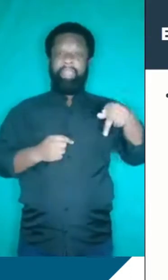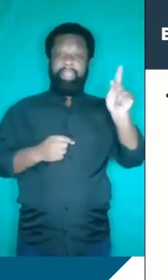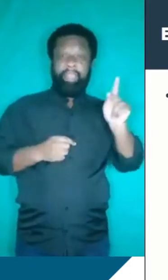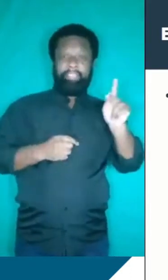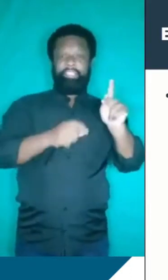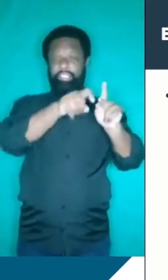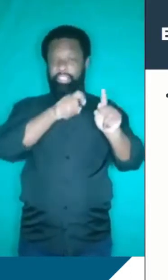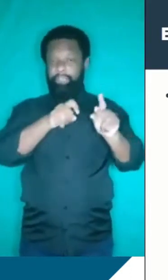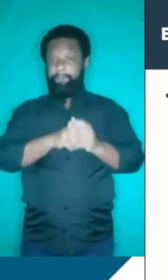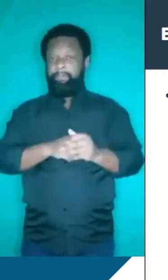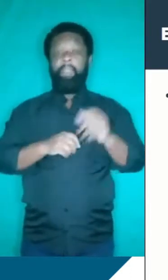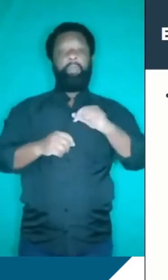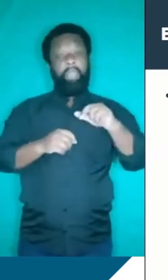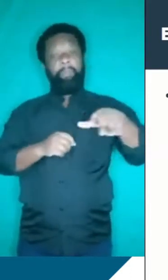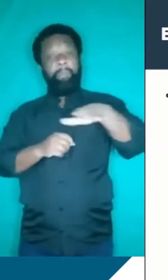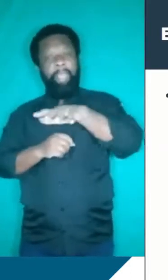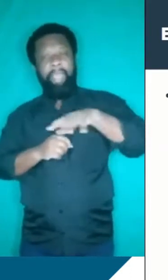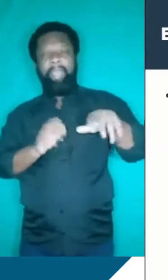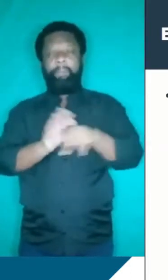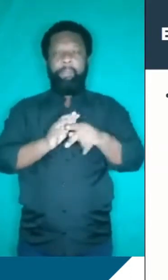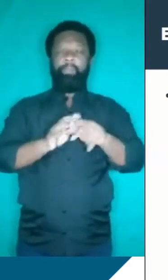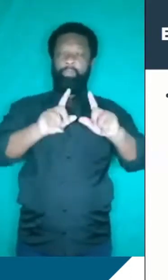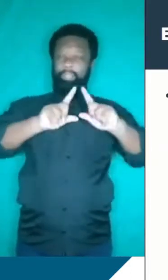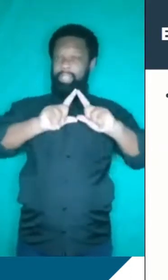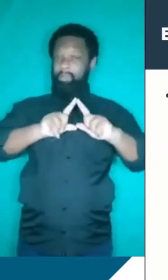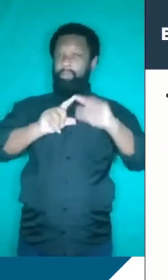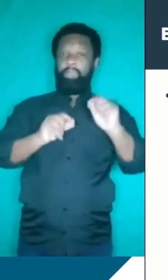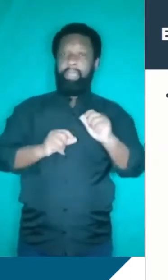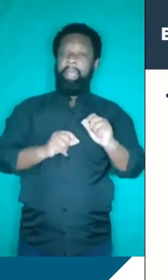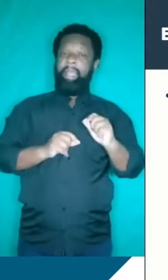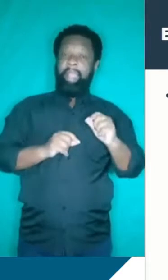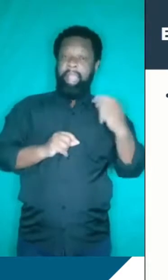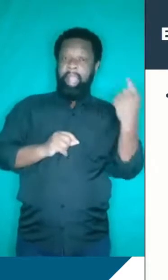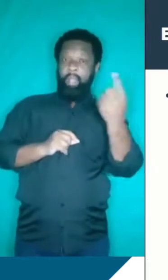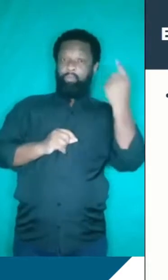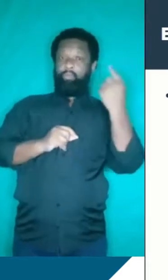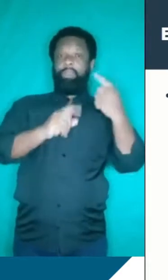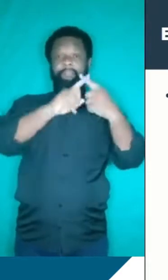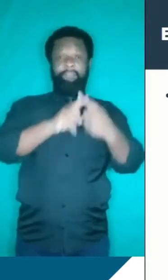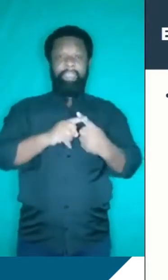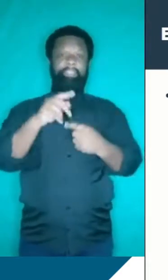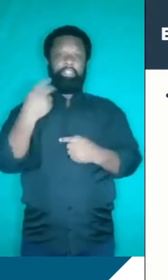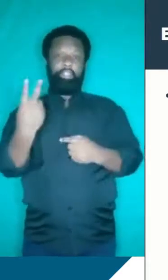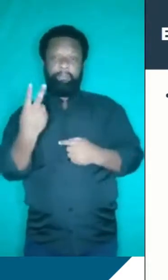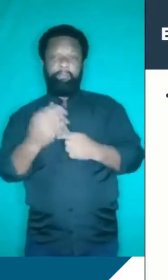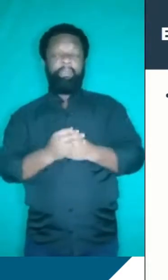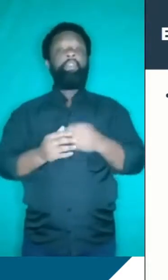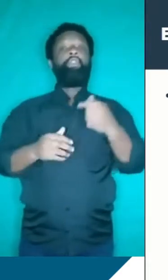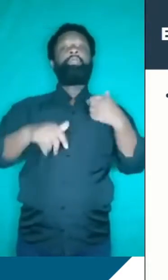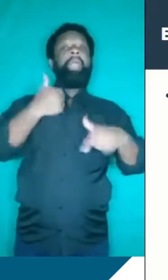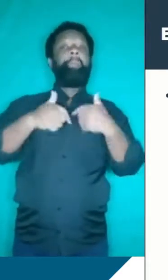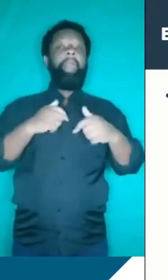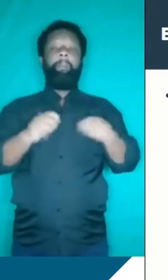kx, dividido por 2, que é a área do triângulo. Base vezes a altura sobre 2. Base x vezes kx sobre 2. O trabalho